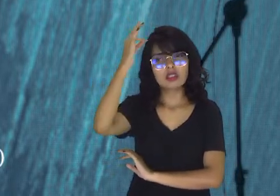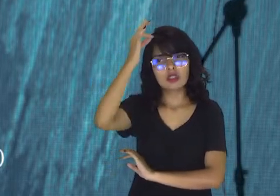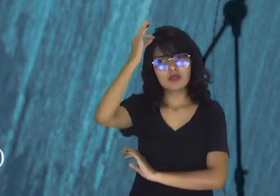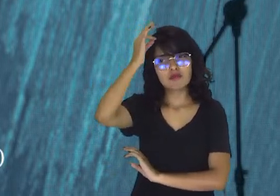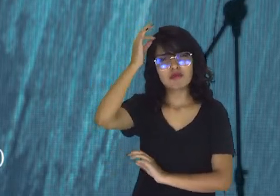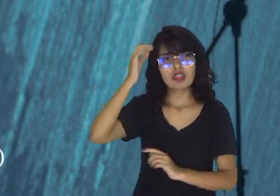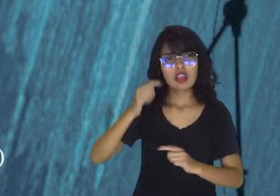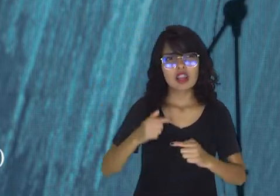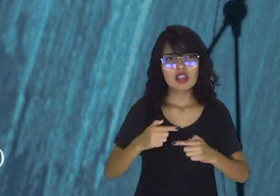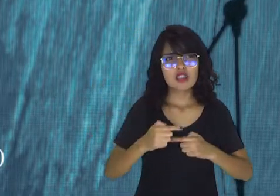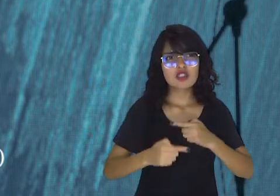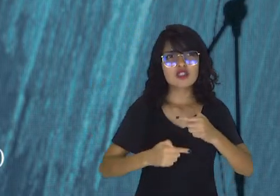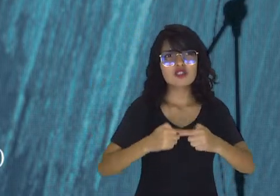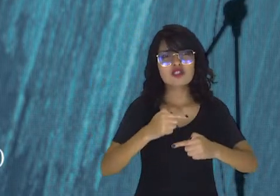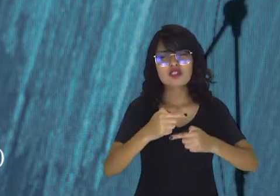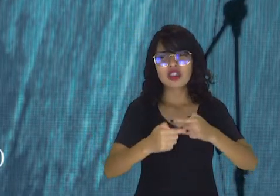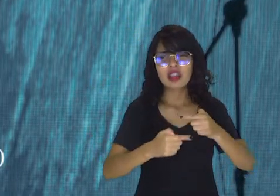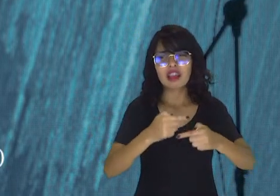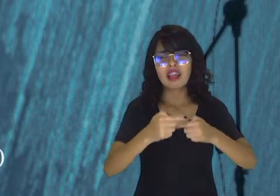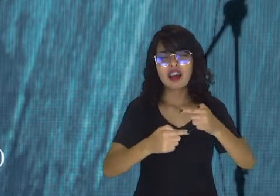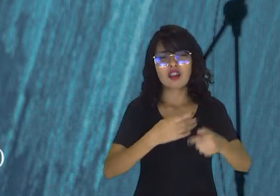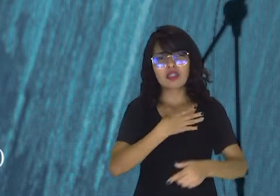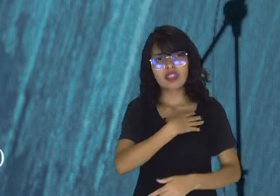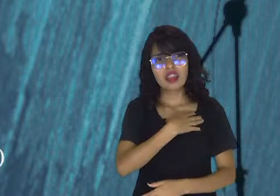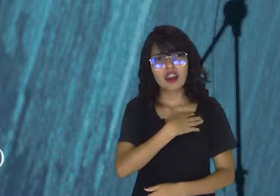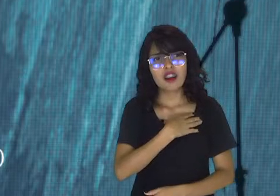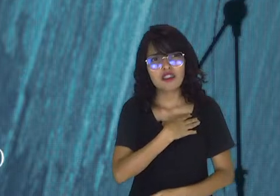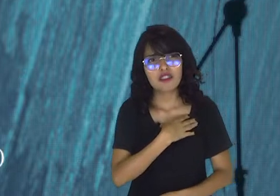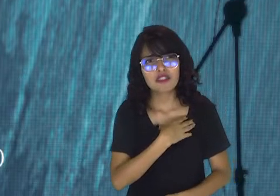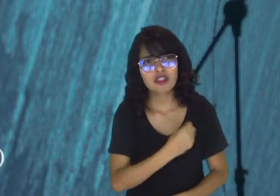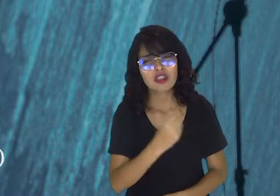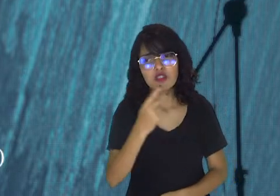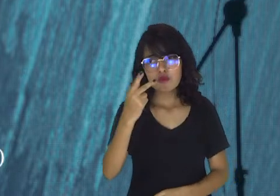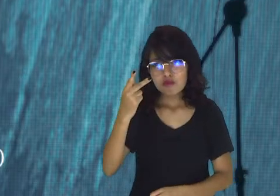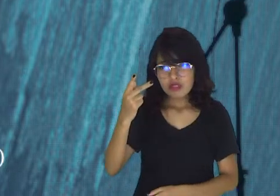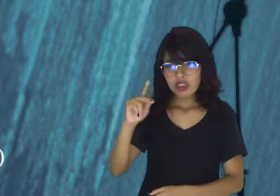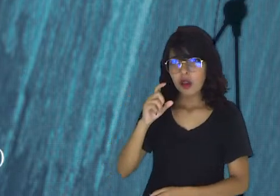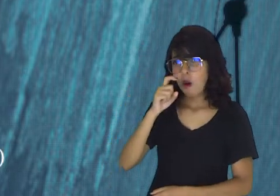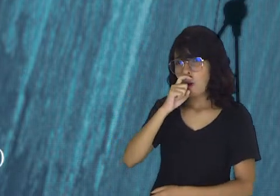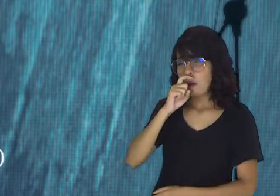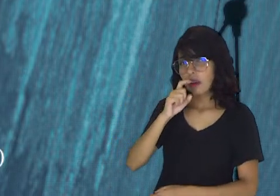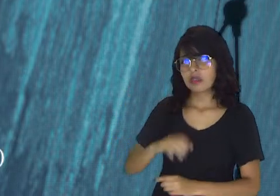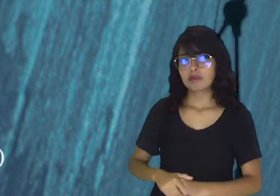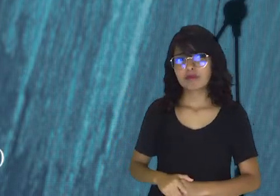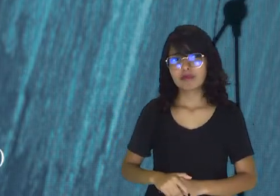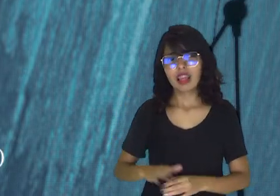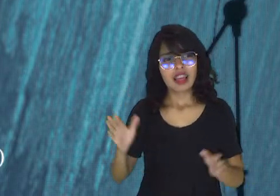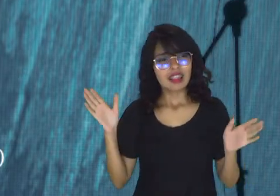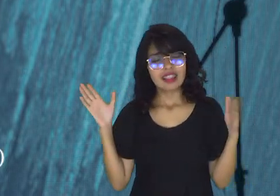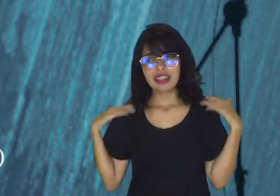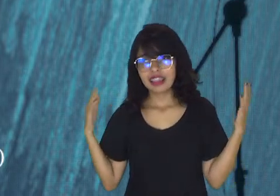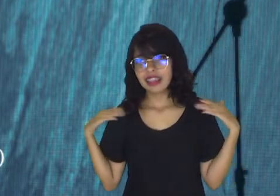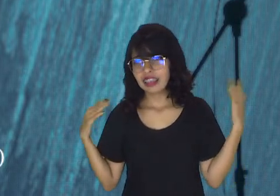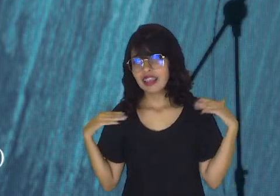gerado na vida do teu pai, Dani, da alegria de compartilhar a palavra,